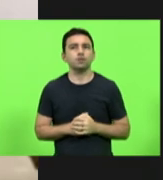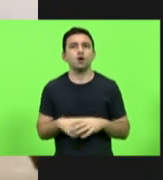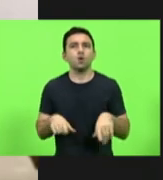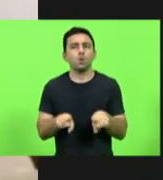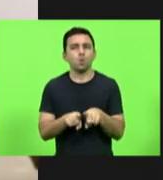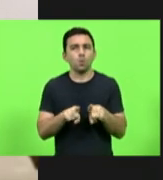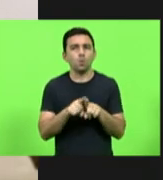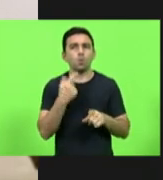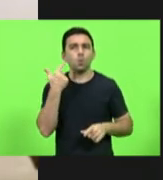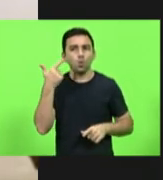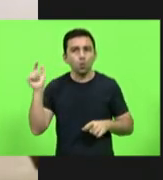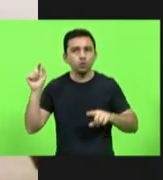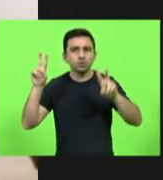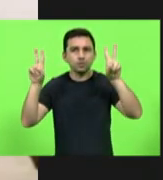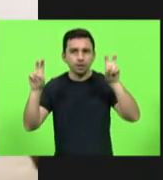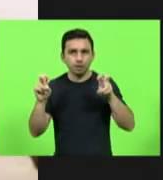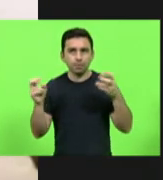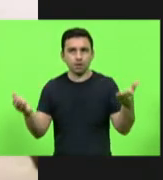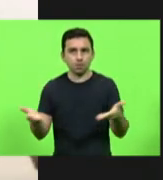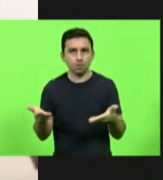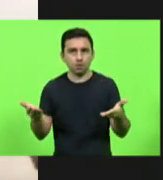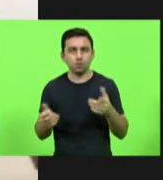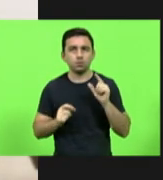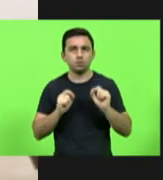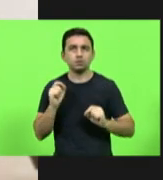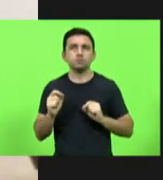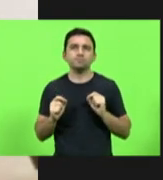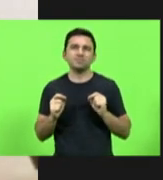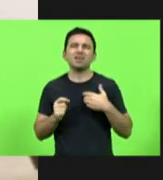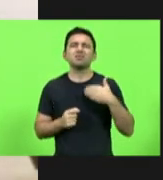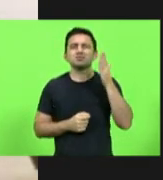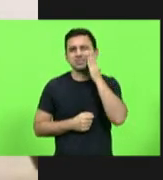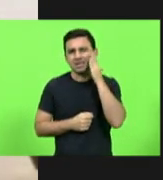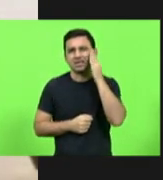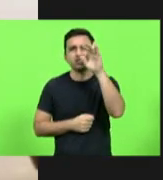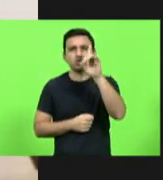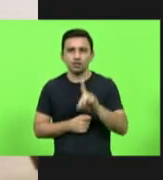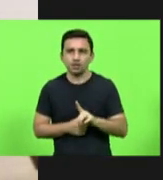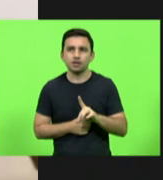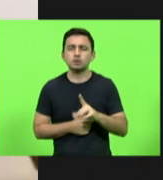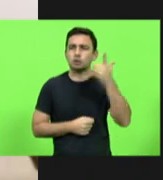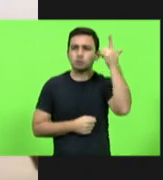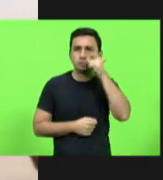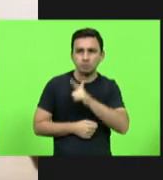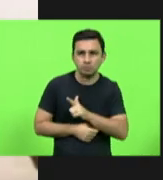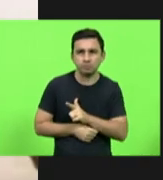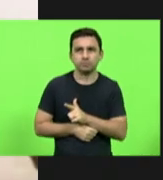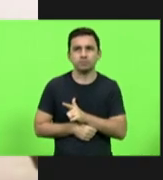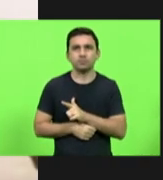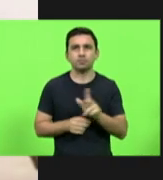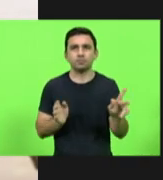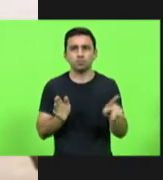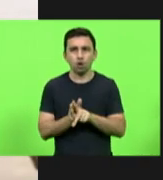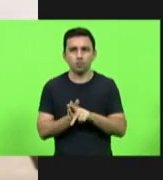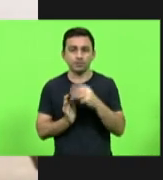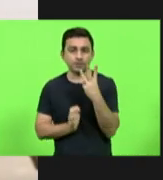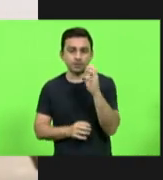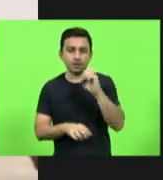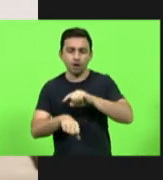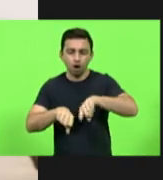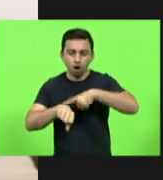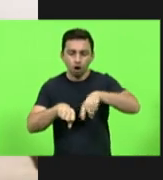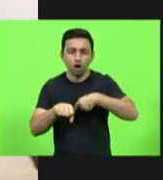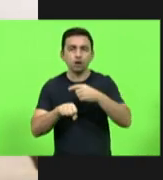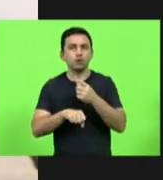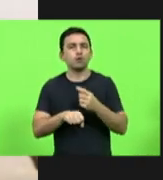que eu gostaria de pontuar nesse momento é a questão assim, eu sei que é um direito, eu sei que é uma conquista, a questão das 30 horas de profissionais,